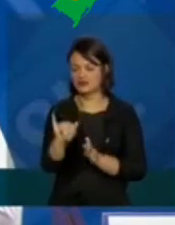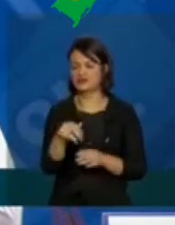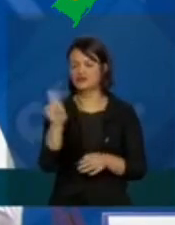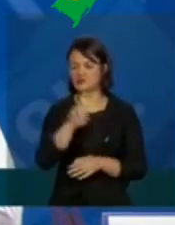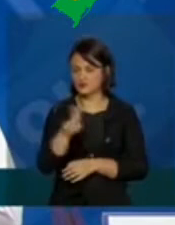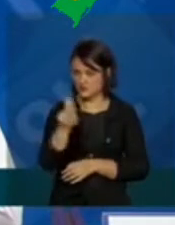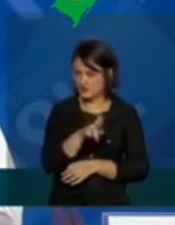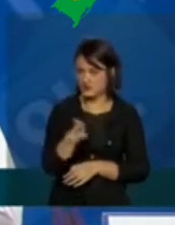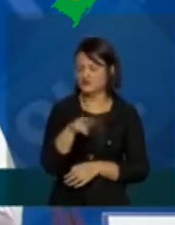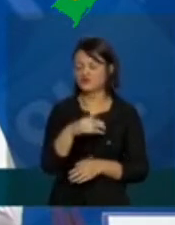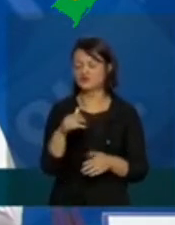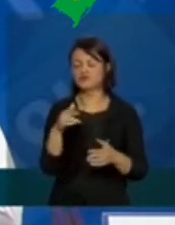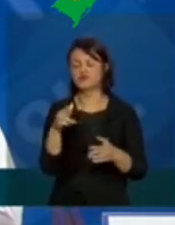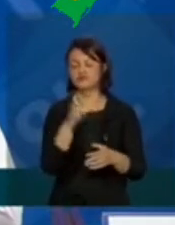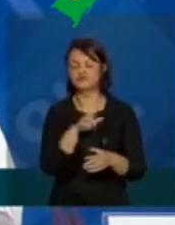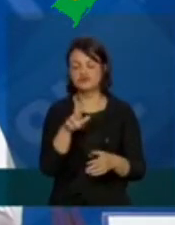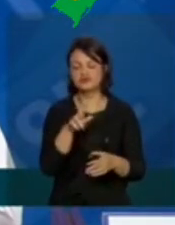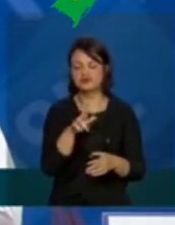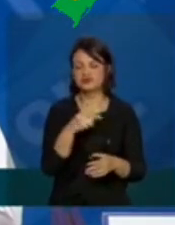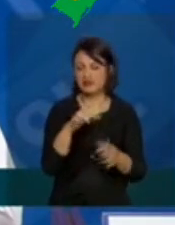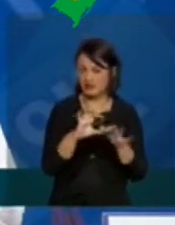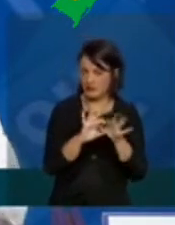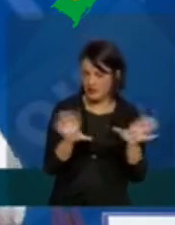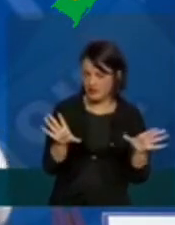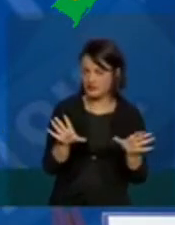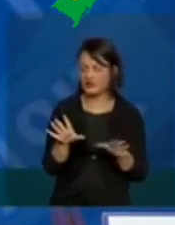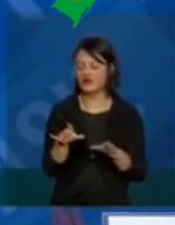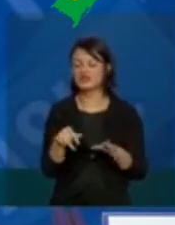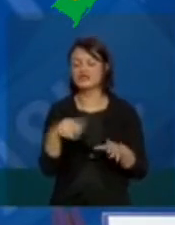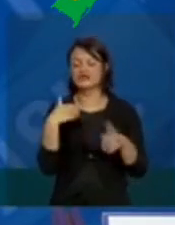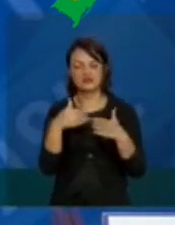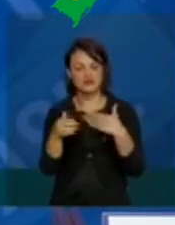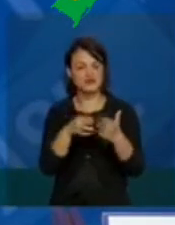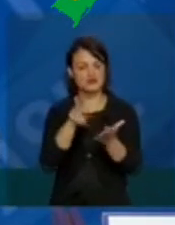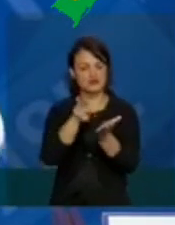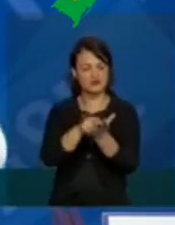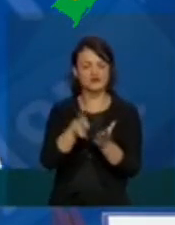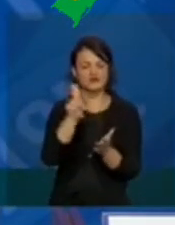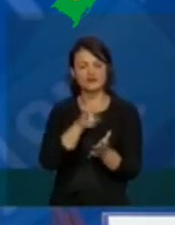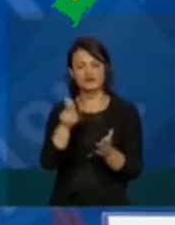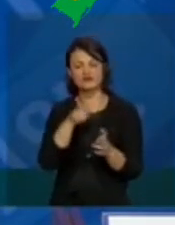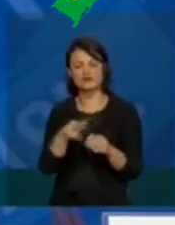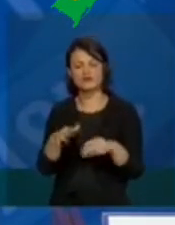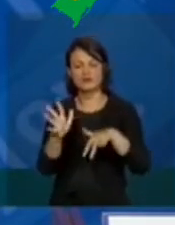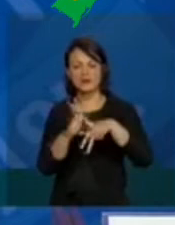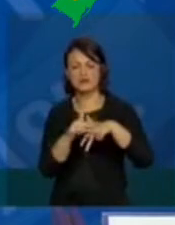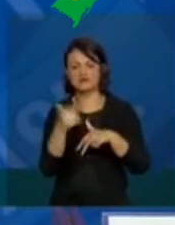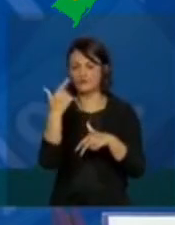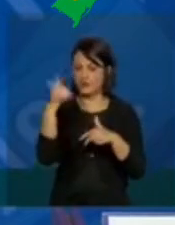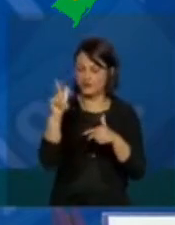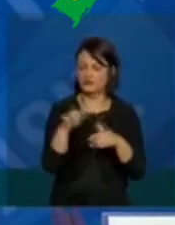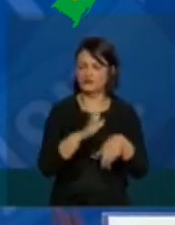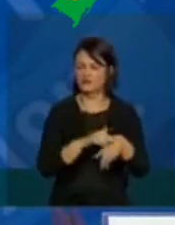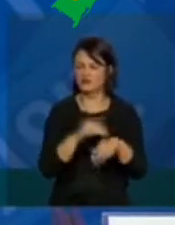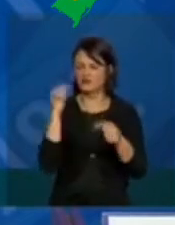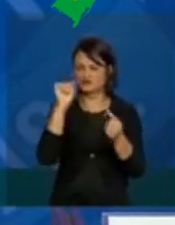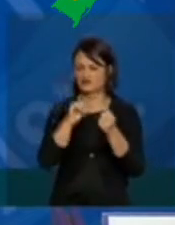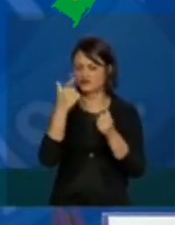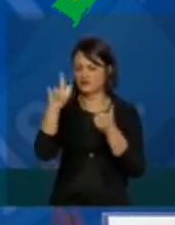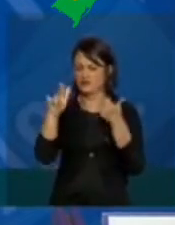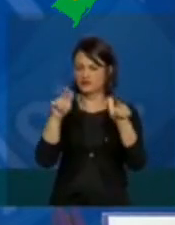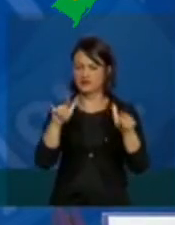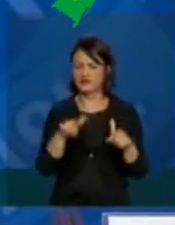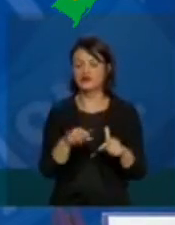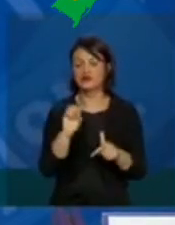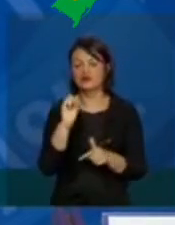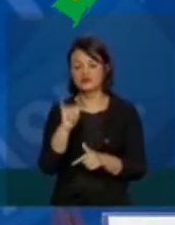utilizados, os leitos que estão vagos, tanto os leitos que são utilizados para outros pacientes, para outras patologias, como